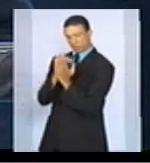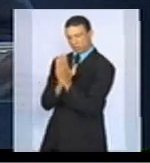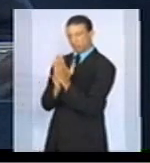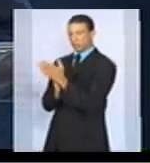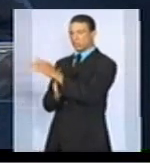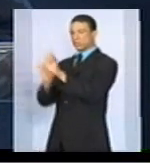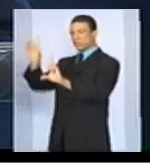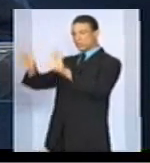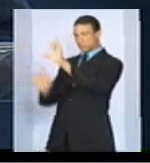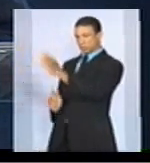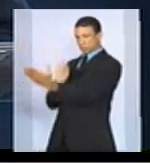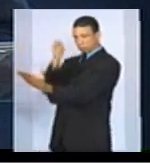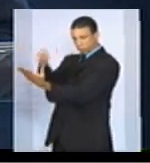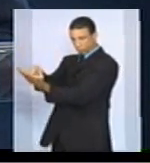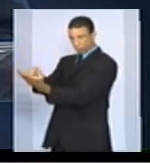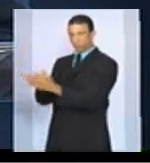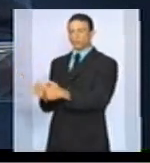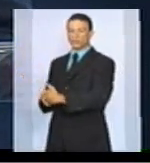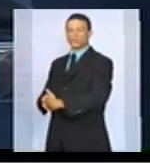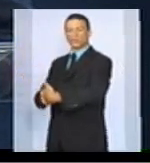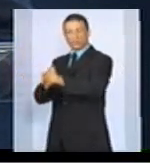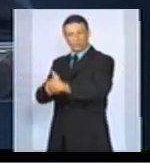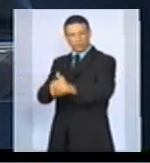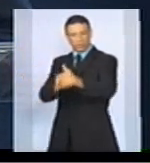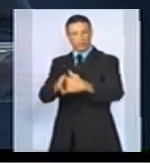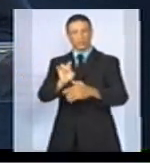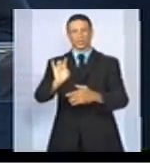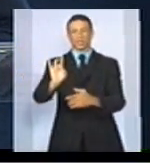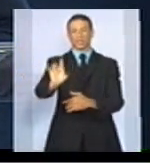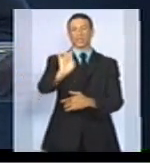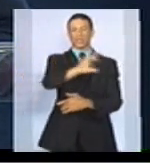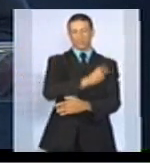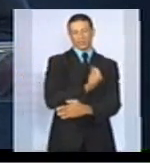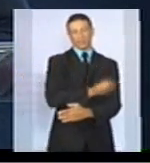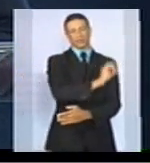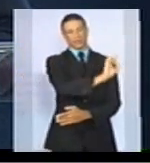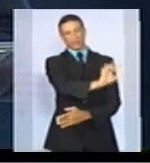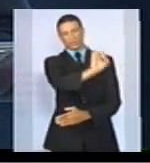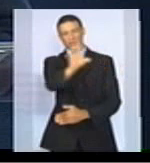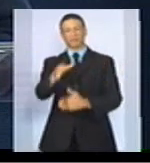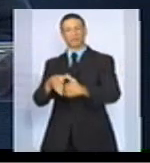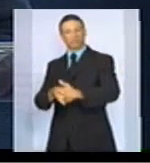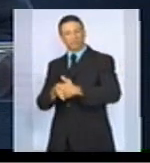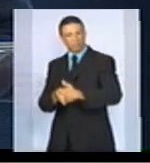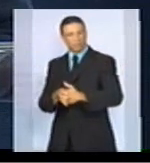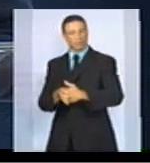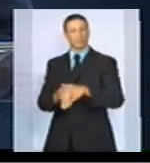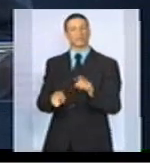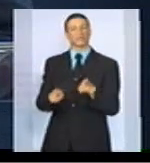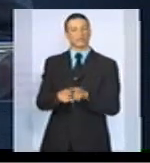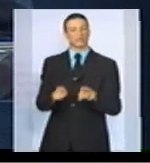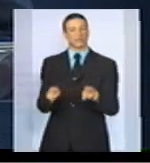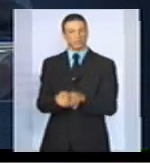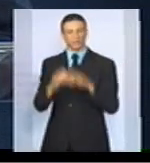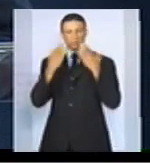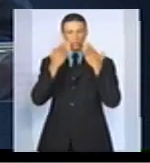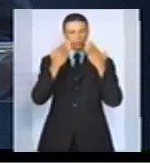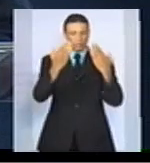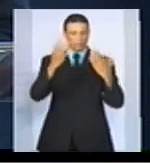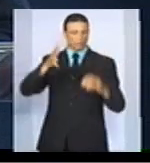por assinatura cumprimenta esta corte e todos os presentes e passa a fazer a sua